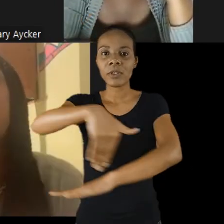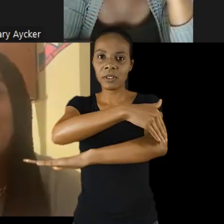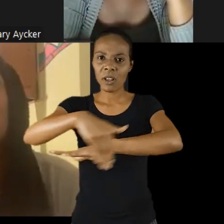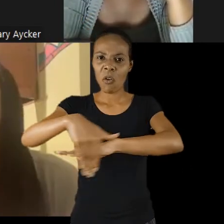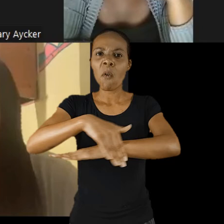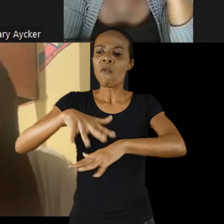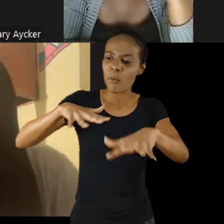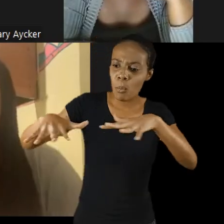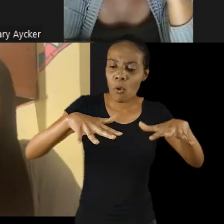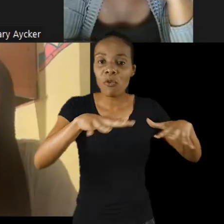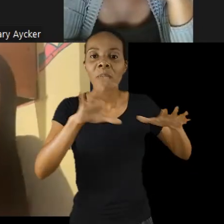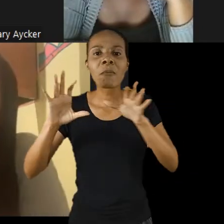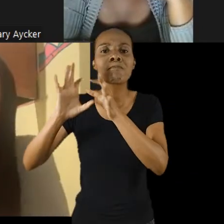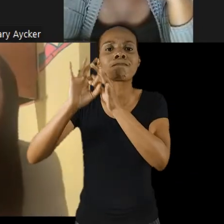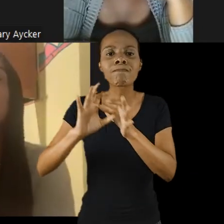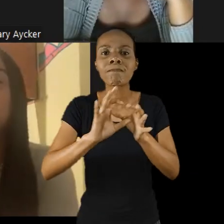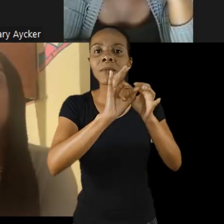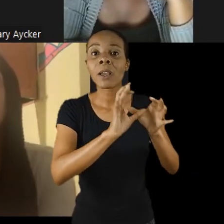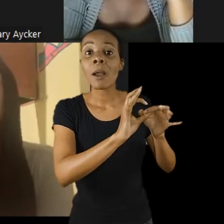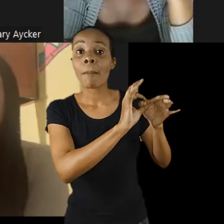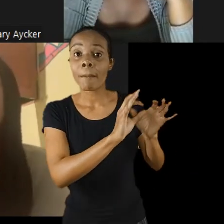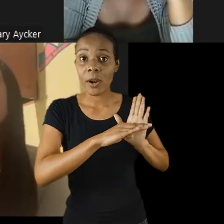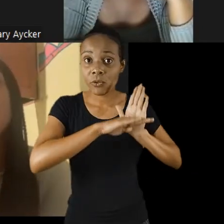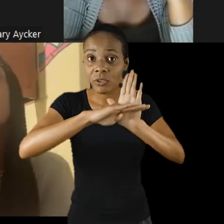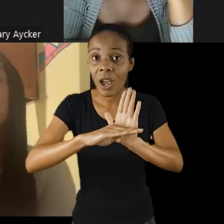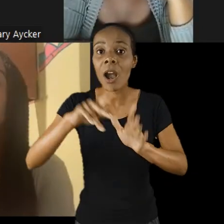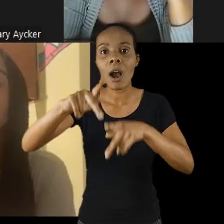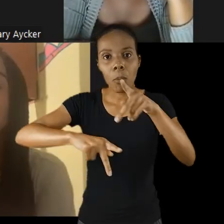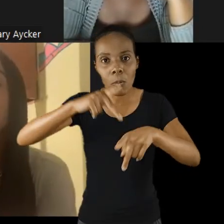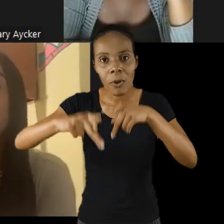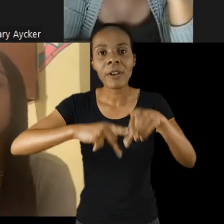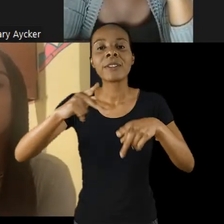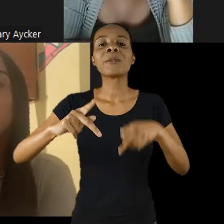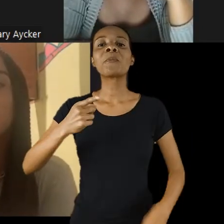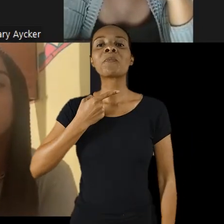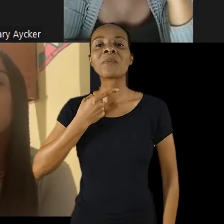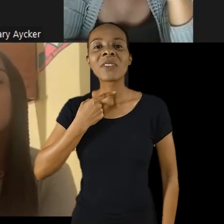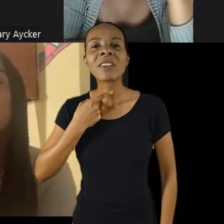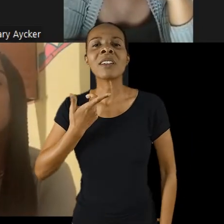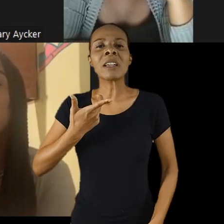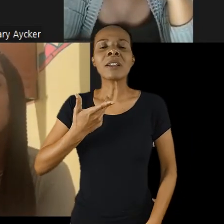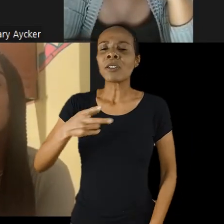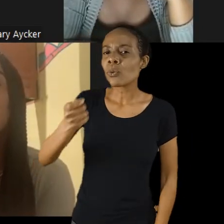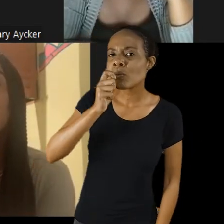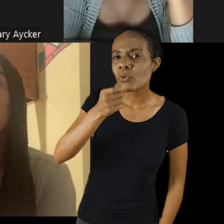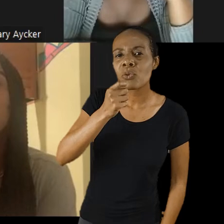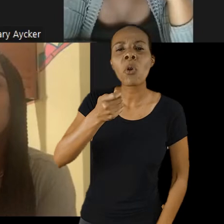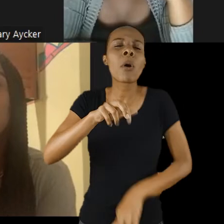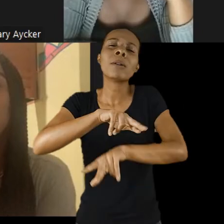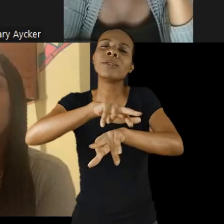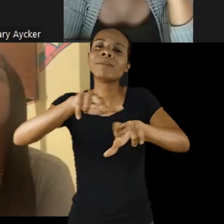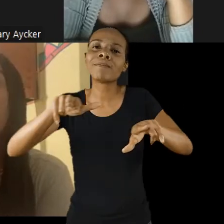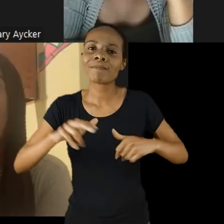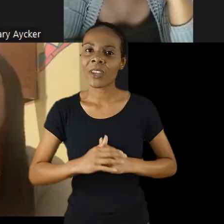rede para ajudar a população trans que está na rua, que é usuária de álcool e outras drogas, sabe? Afeto e afeto para quem?